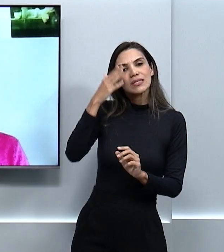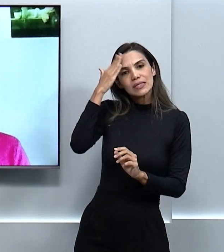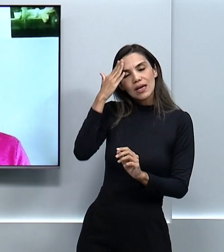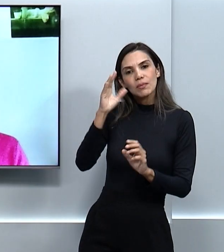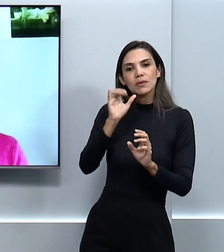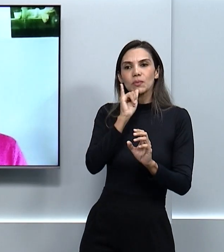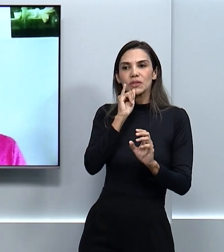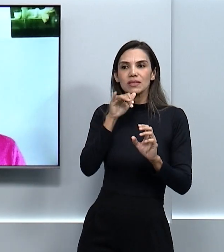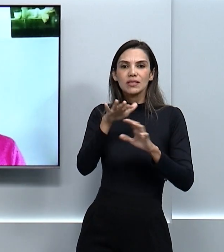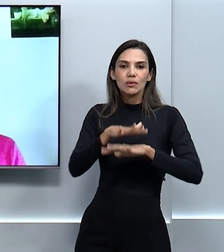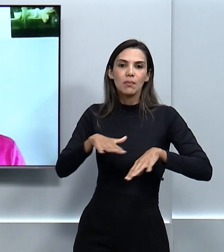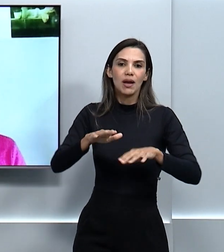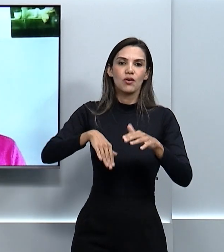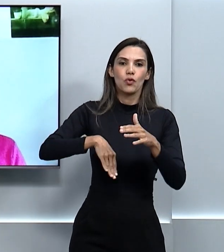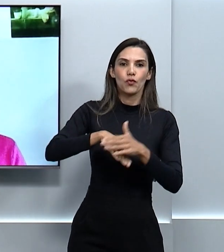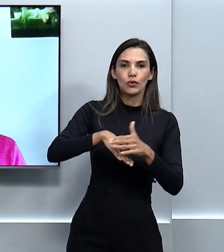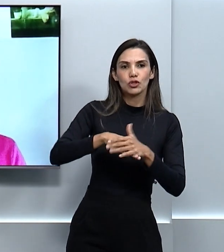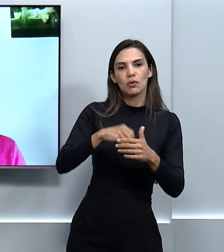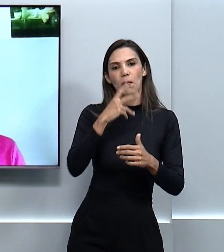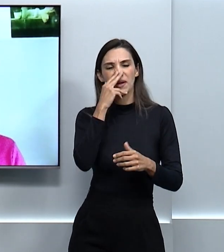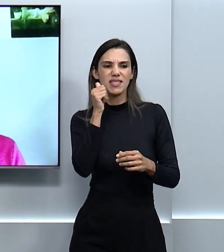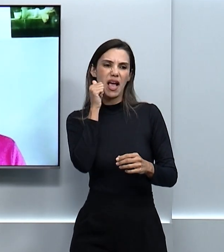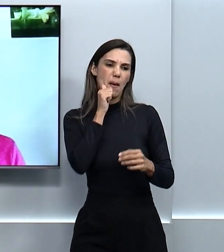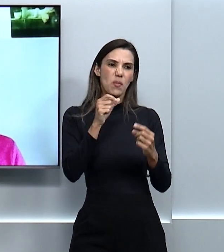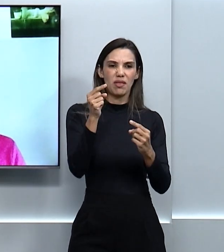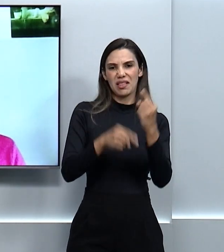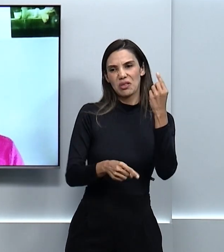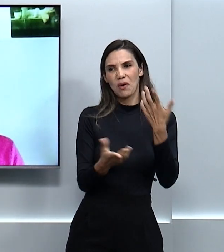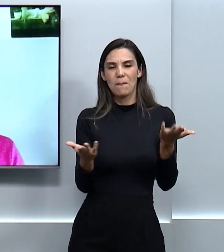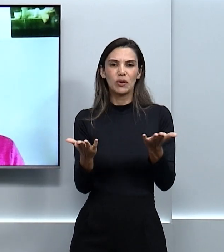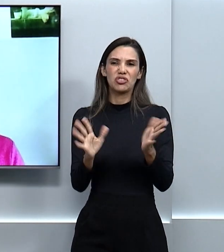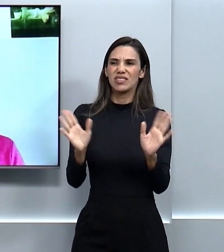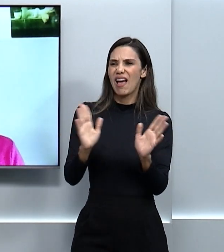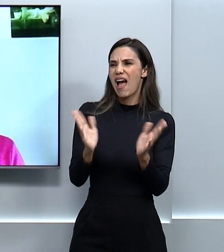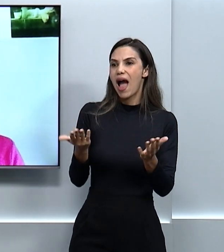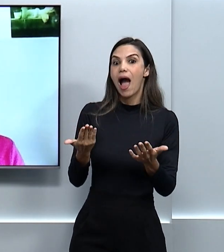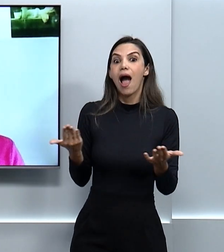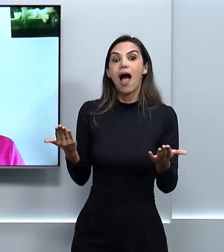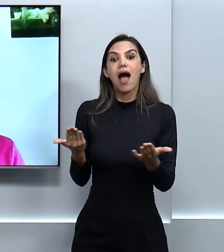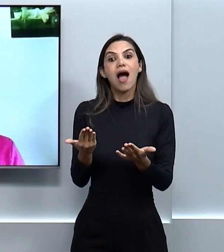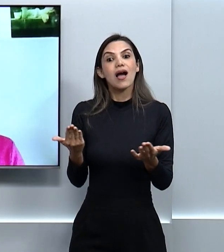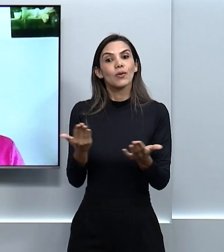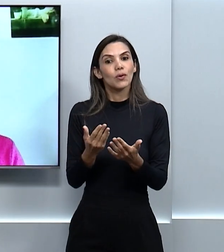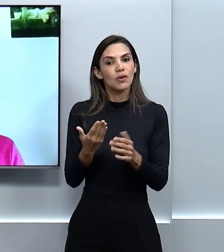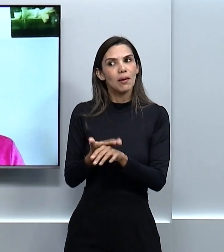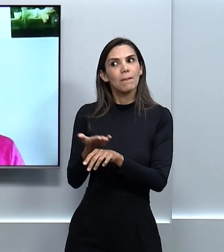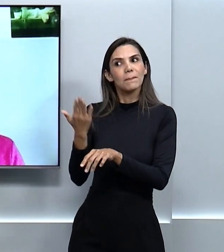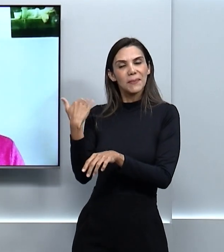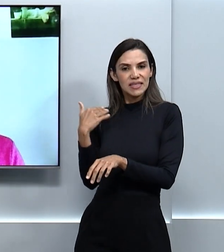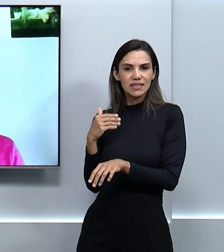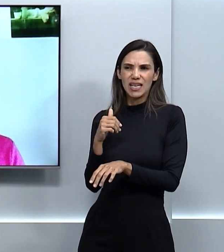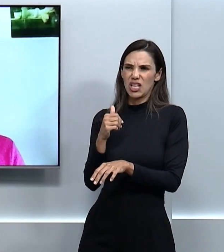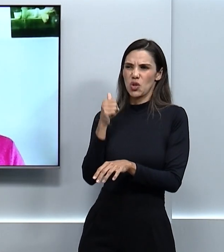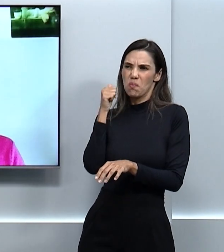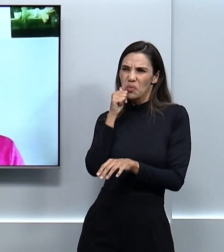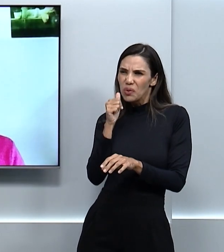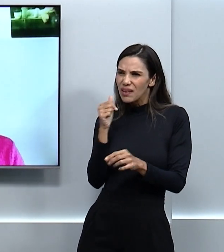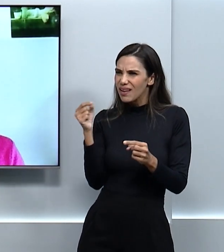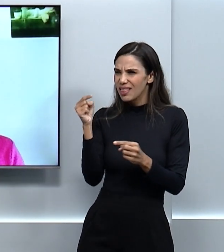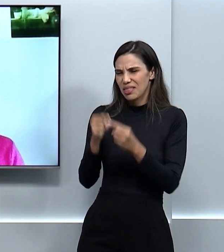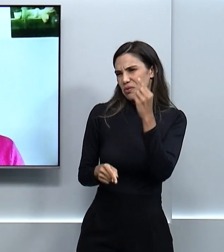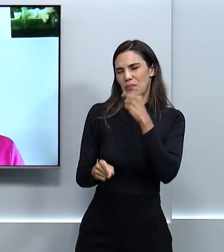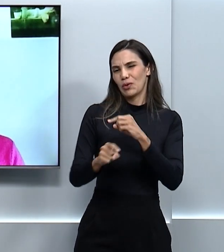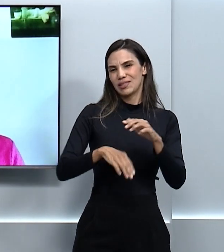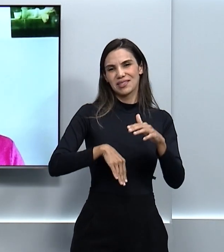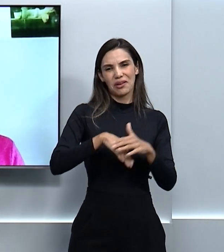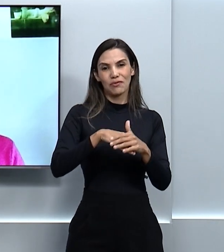deixadas para fora, né? O futebol, inclusive, foi proibido para mulheres. Agora que está existindo um incentivo, né, para os